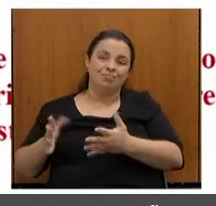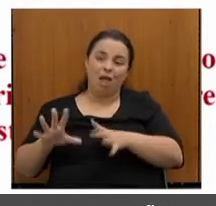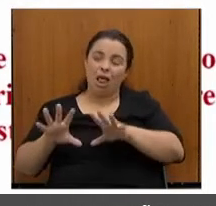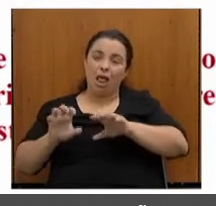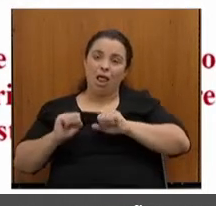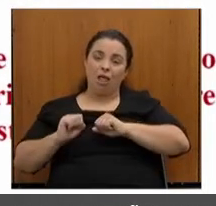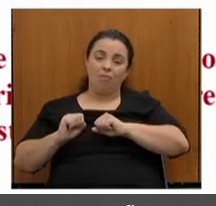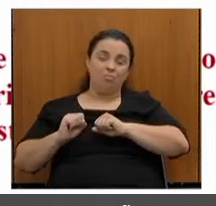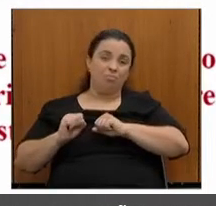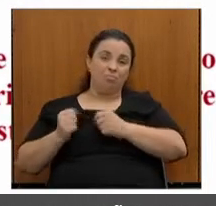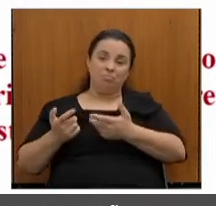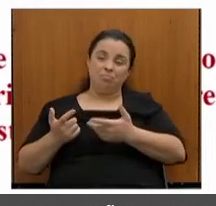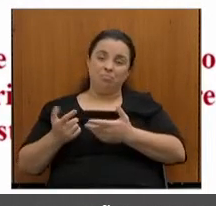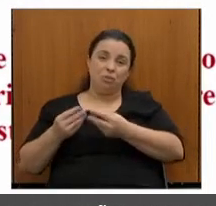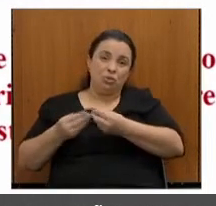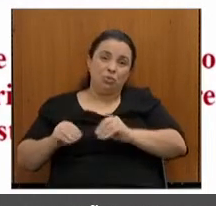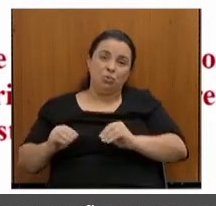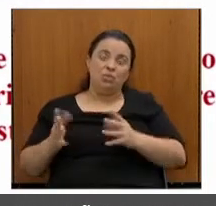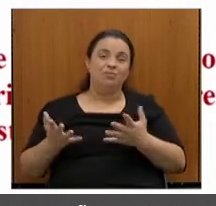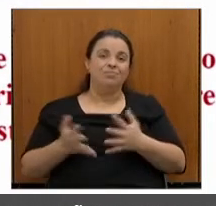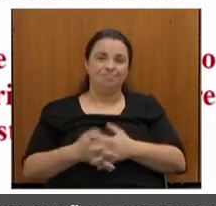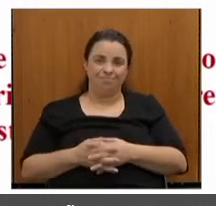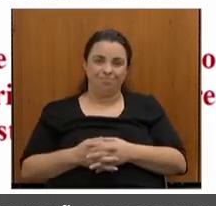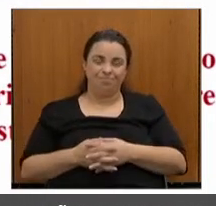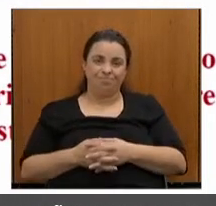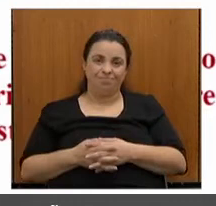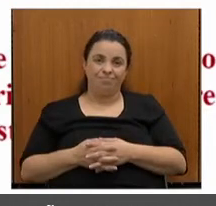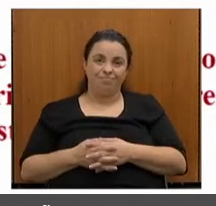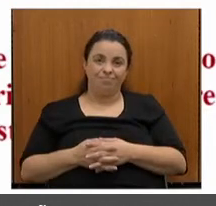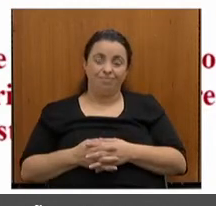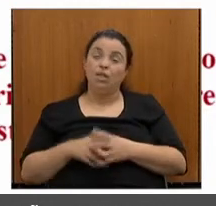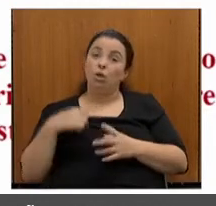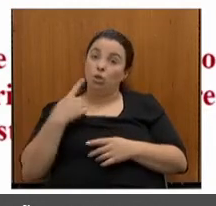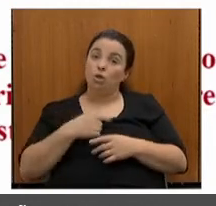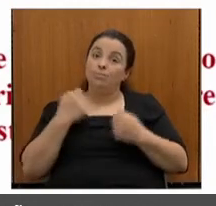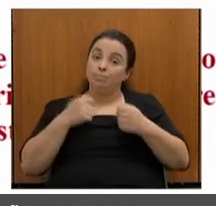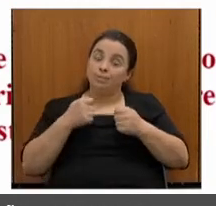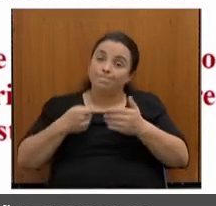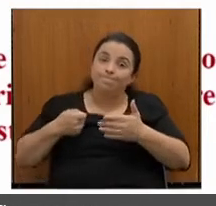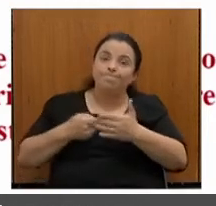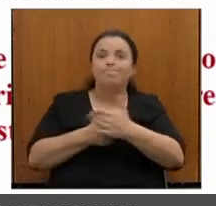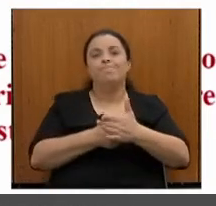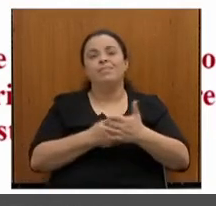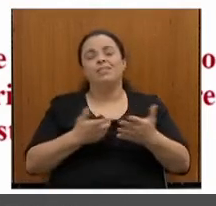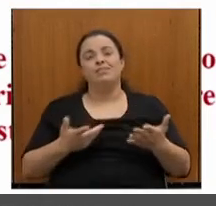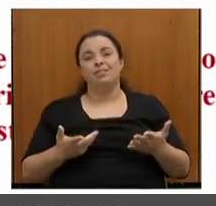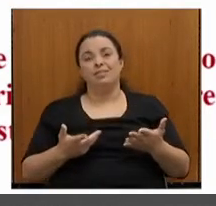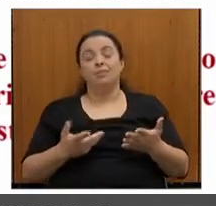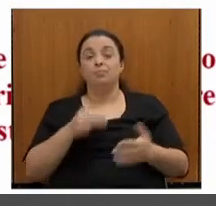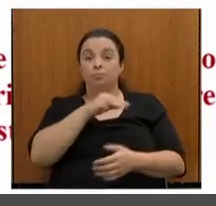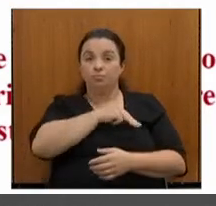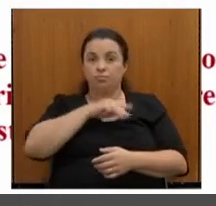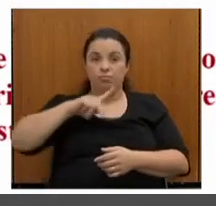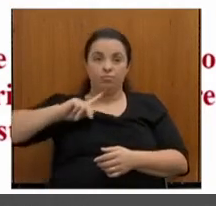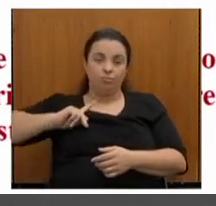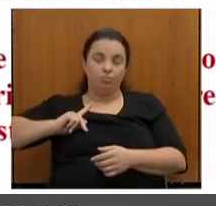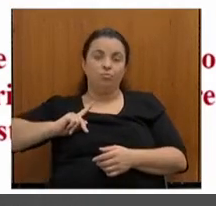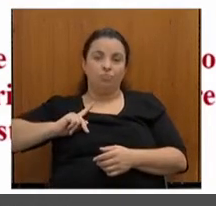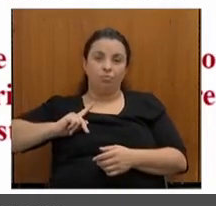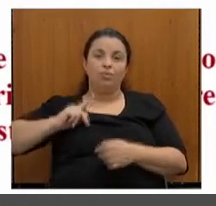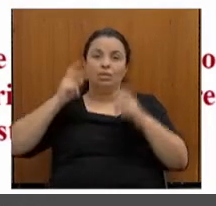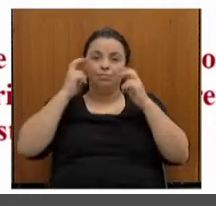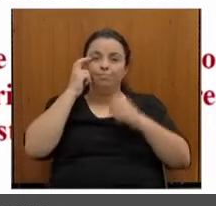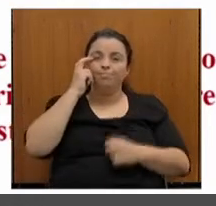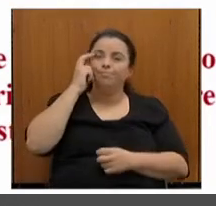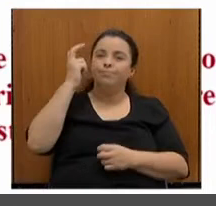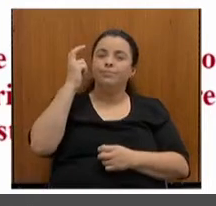Então, é absolutamente necessário enfrentar essa questão. E o Ministério Público, de forma muito sábia,